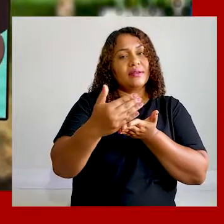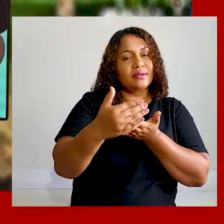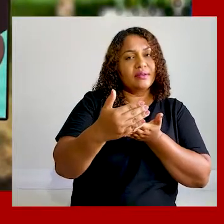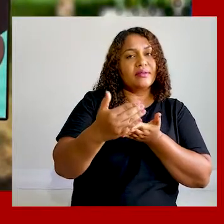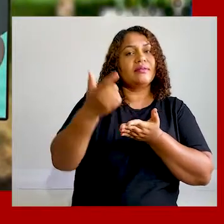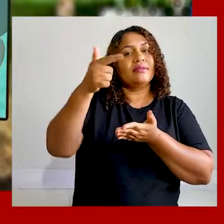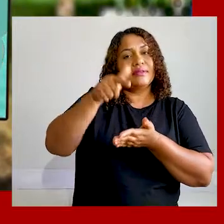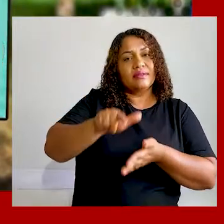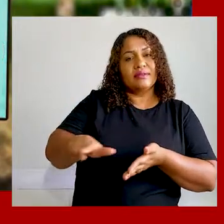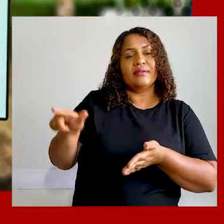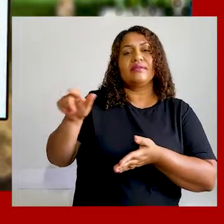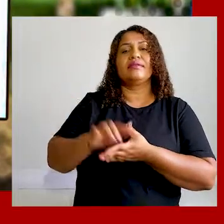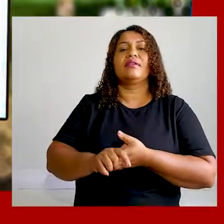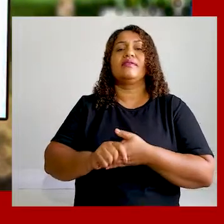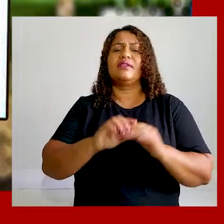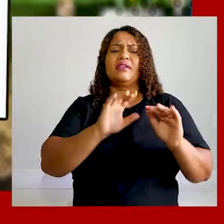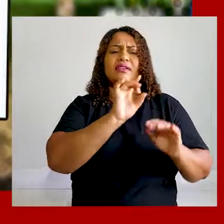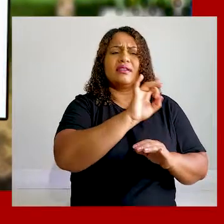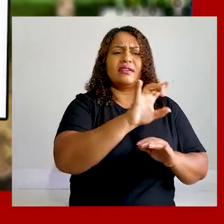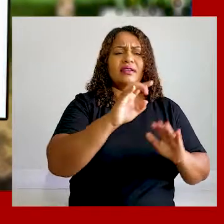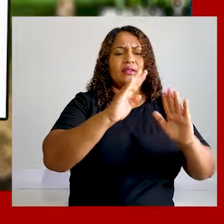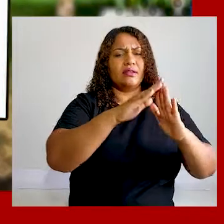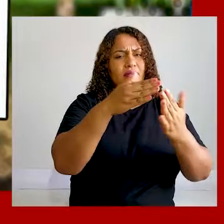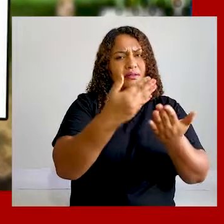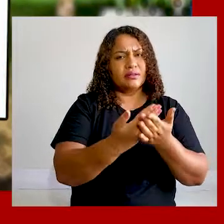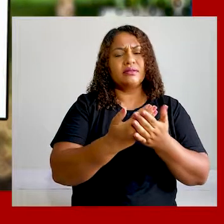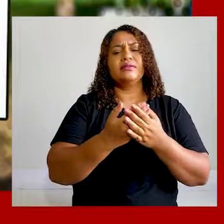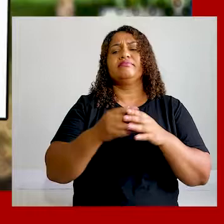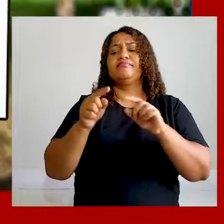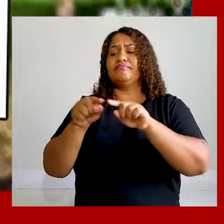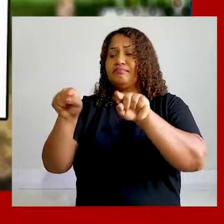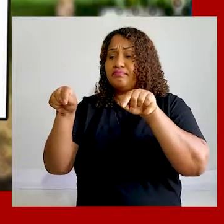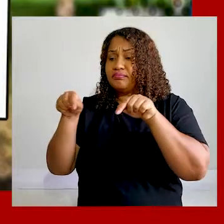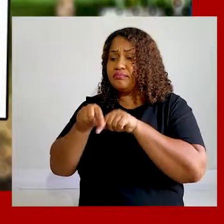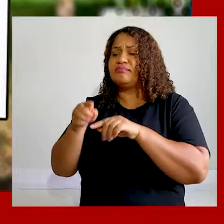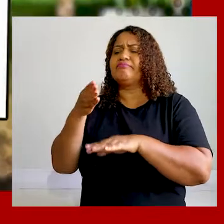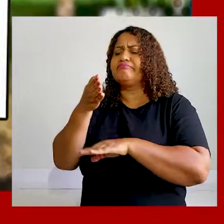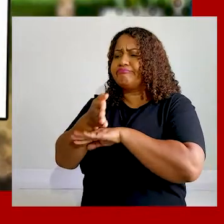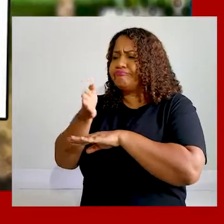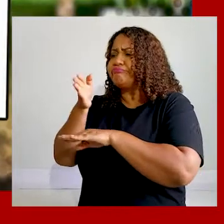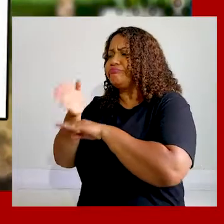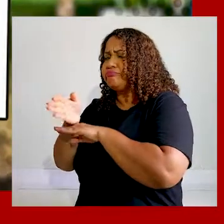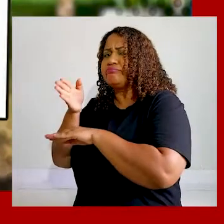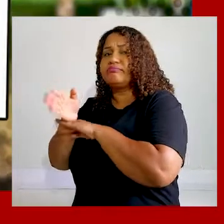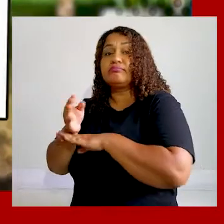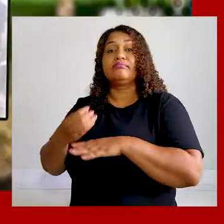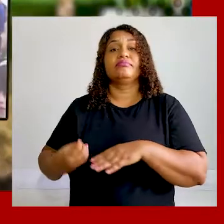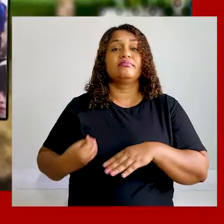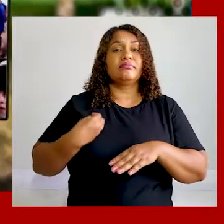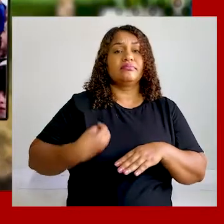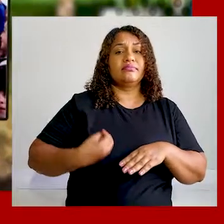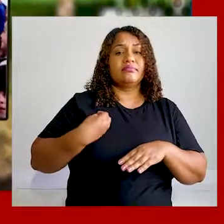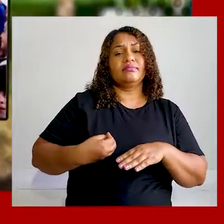recomeça. Ela vai de escola em escola, de sala em sala, vive nas bocas